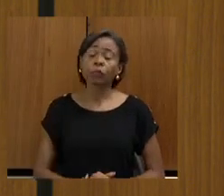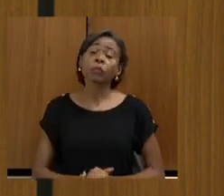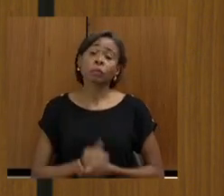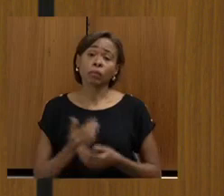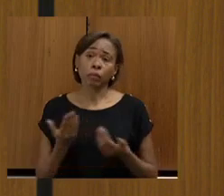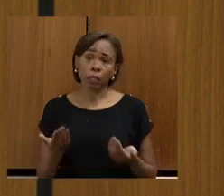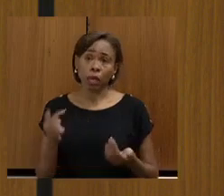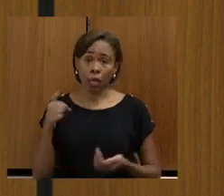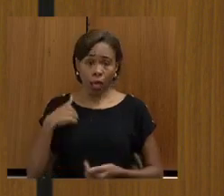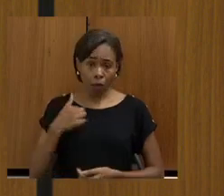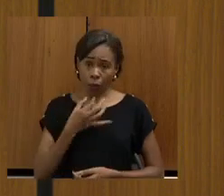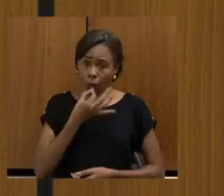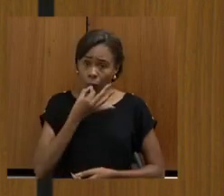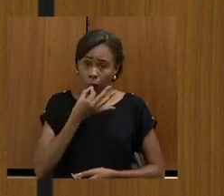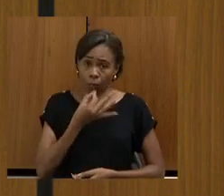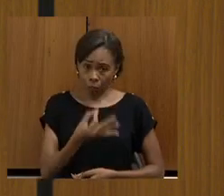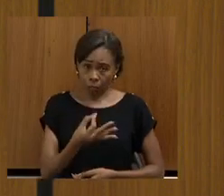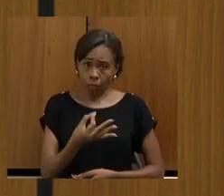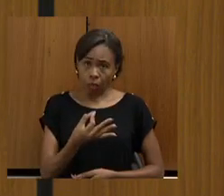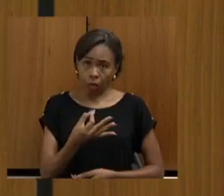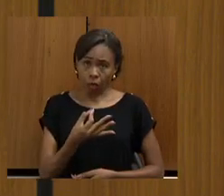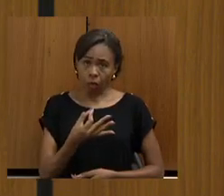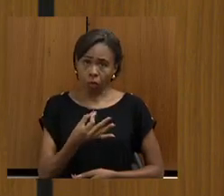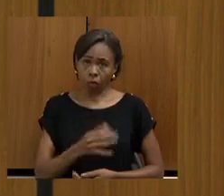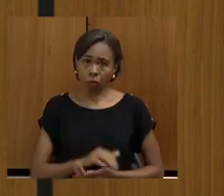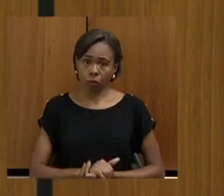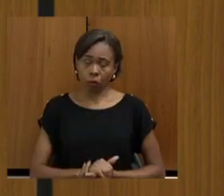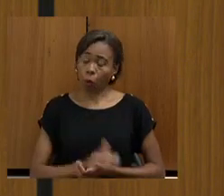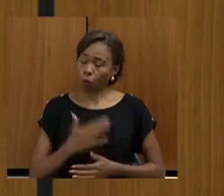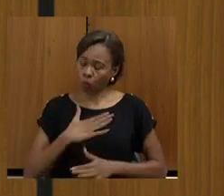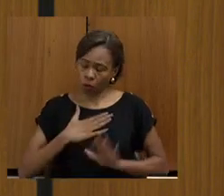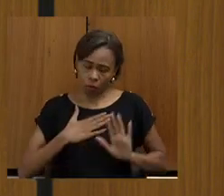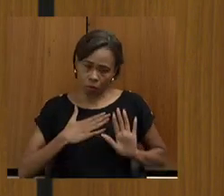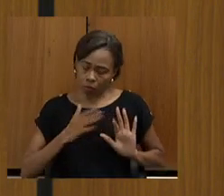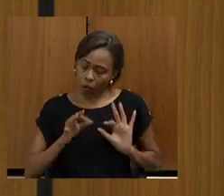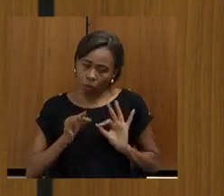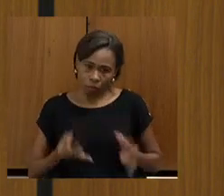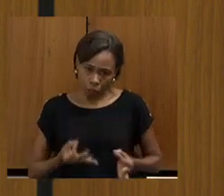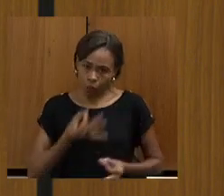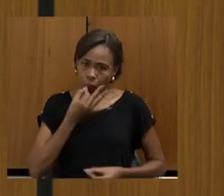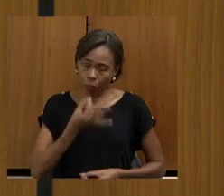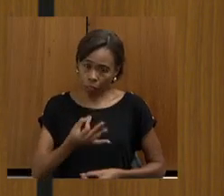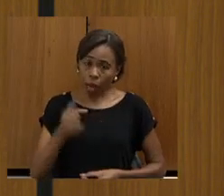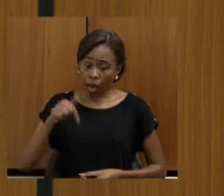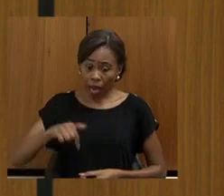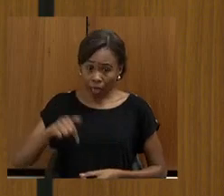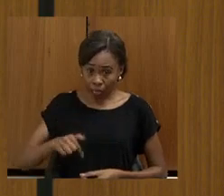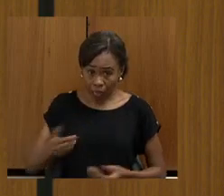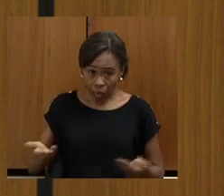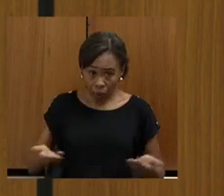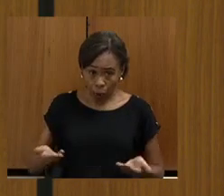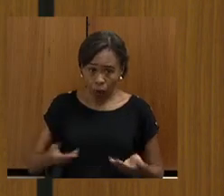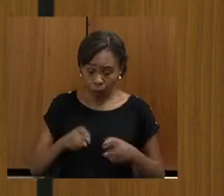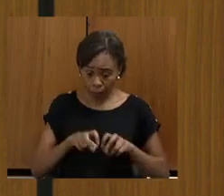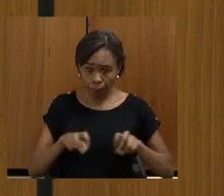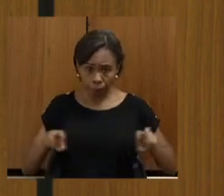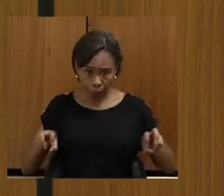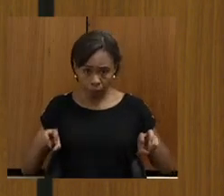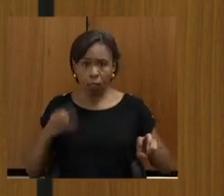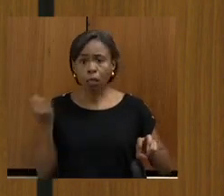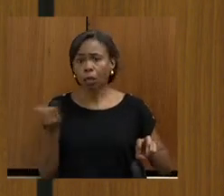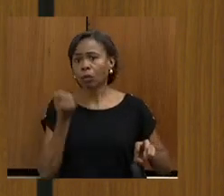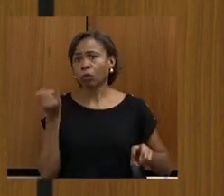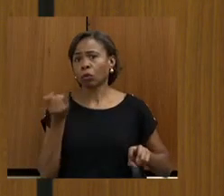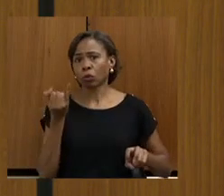na minha opinião, na minha humilde opinião, o que vale aqui agora nessa mesa é